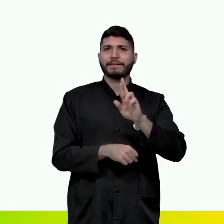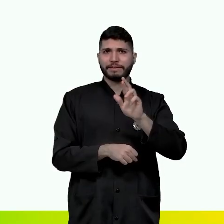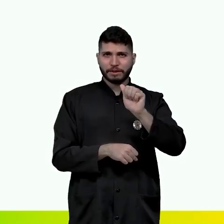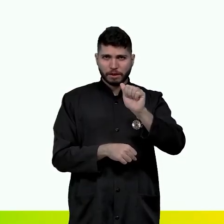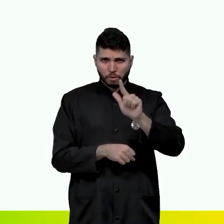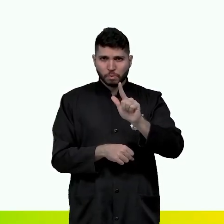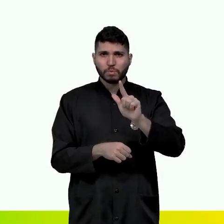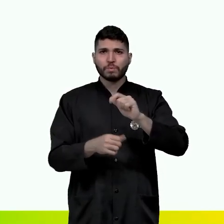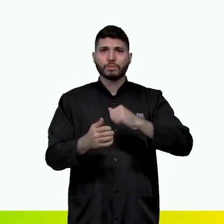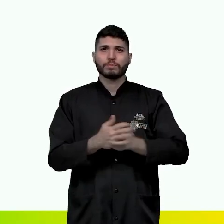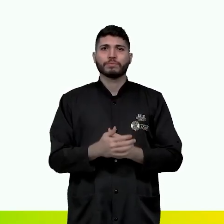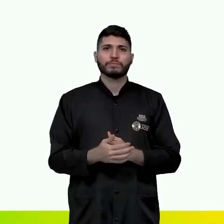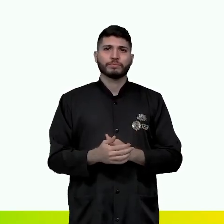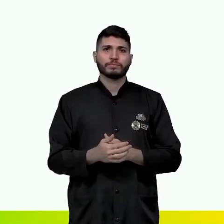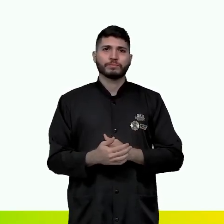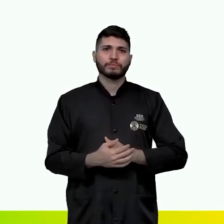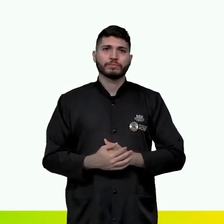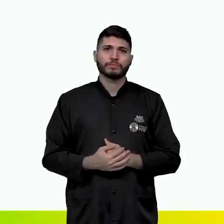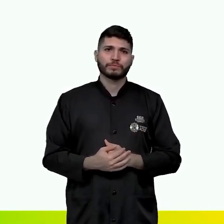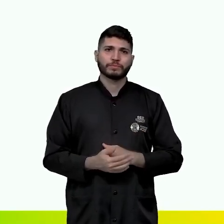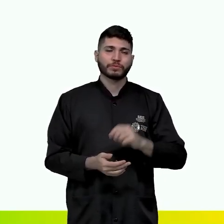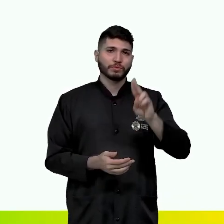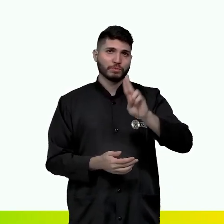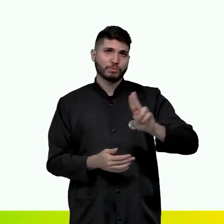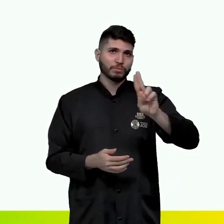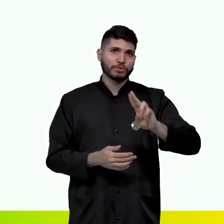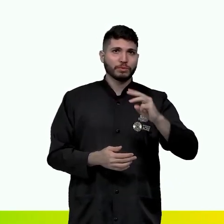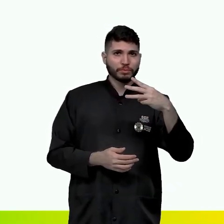seguinte, pega esse 3 aqui